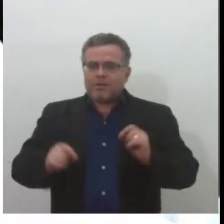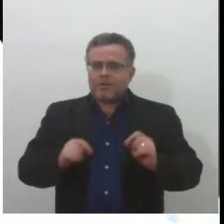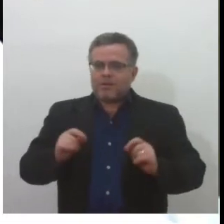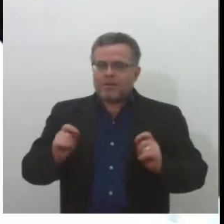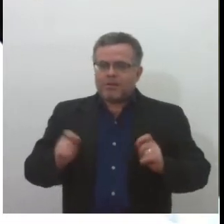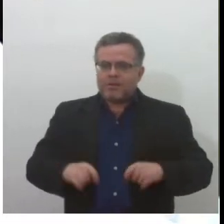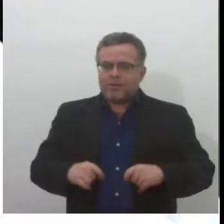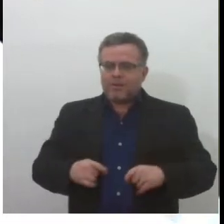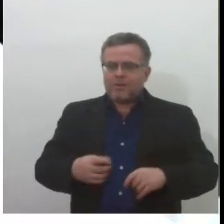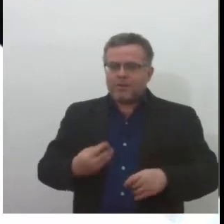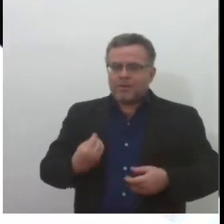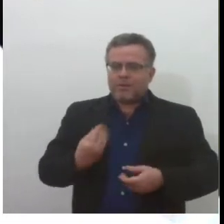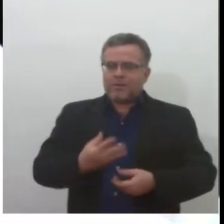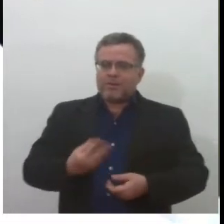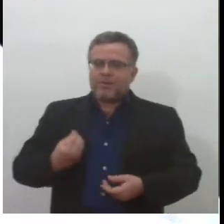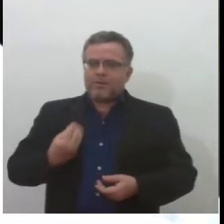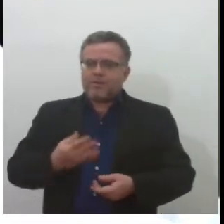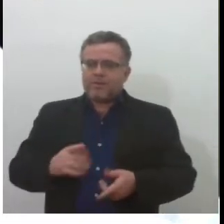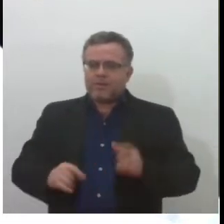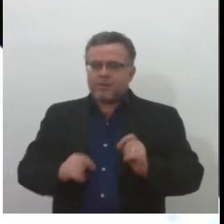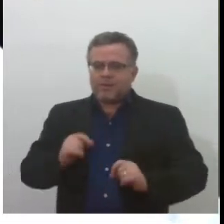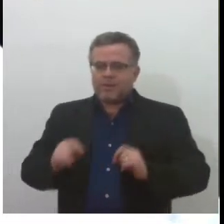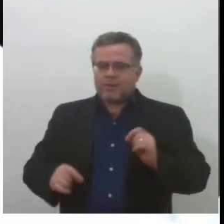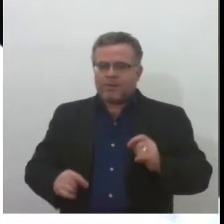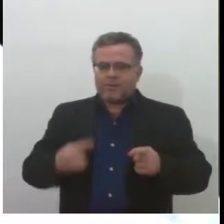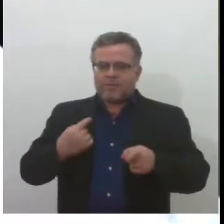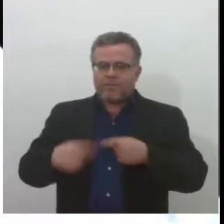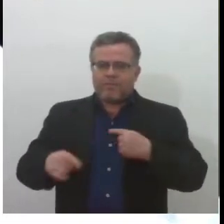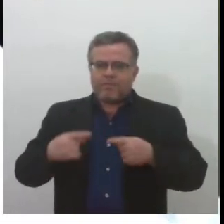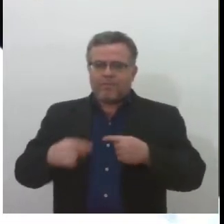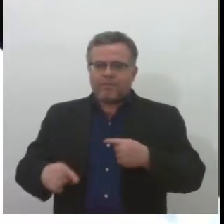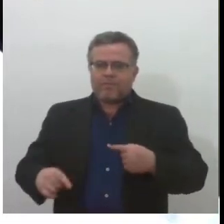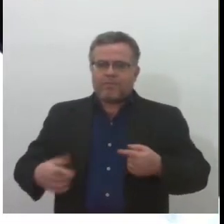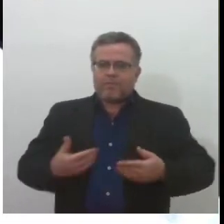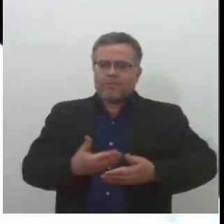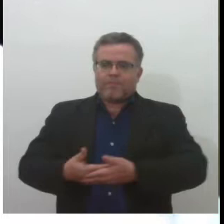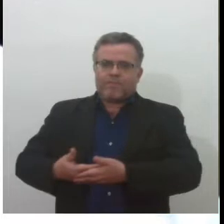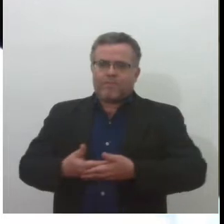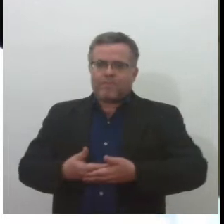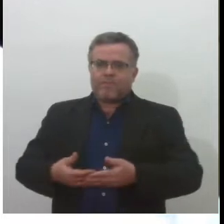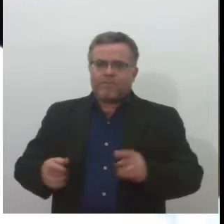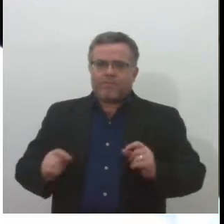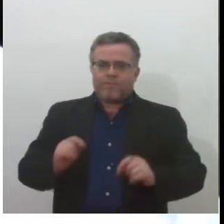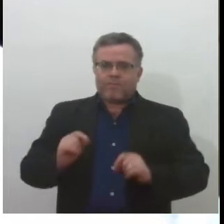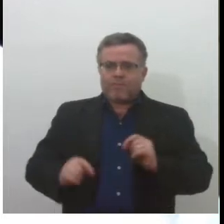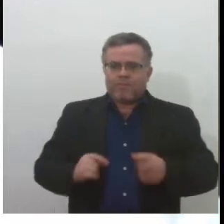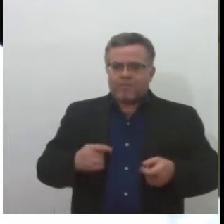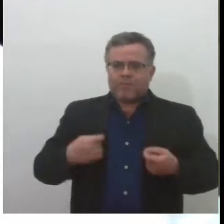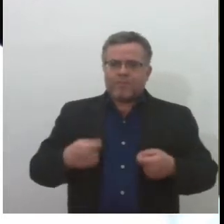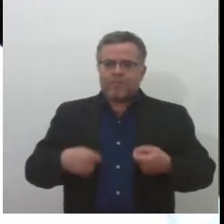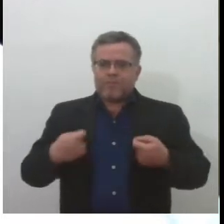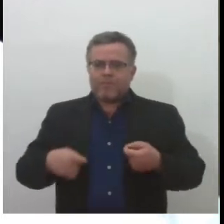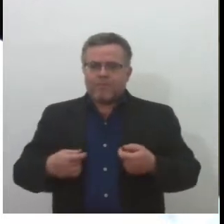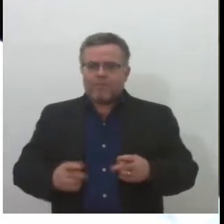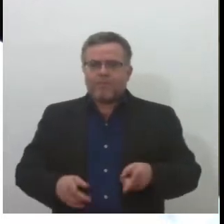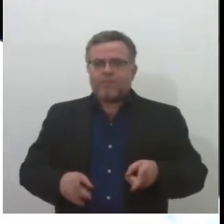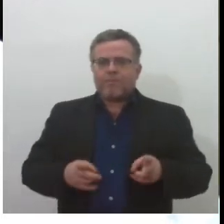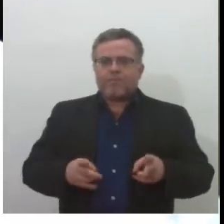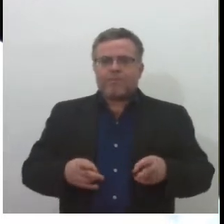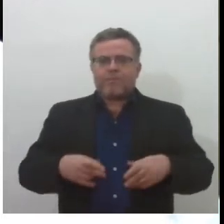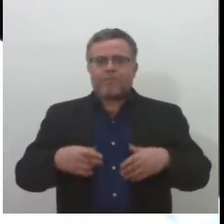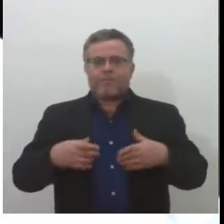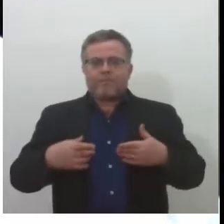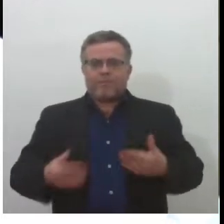não produziu o suficiente então cria uma no desacerto entre a oferta e demanda então é preciso de certa forma